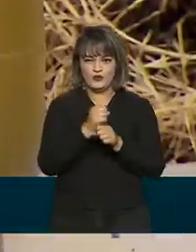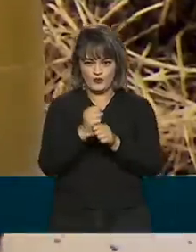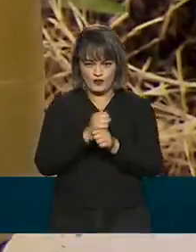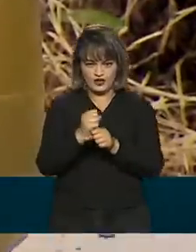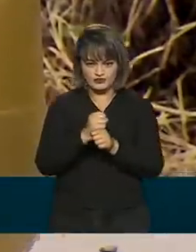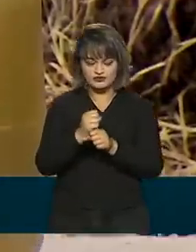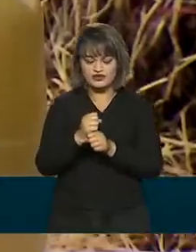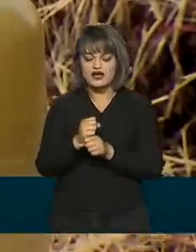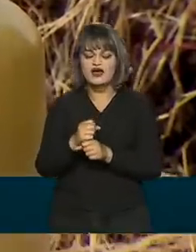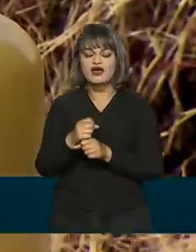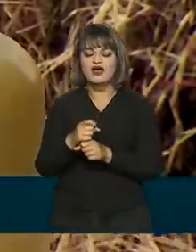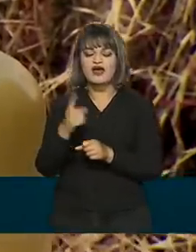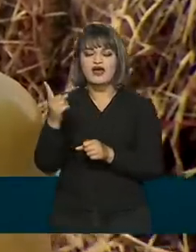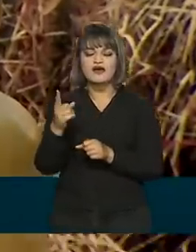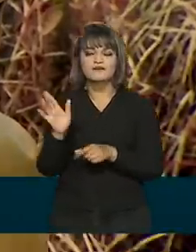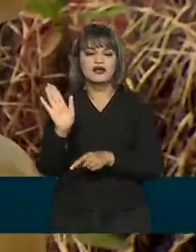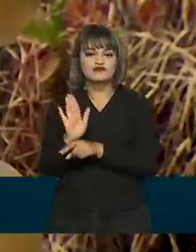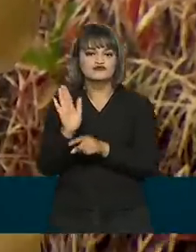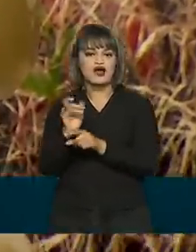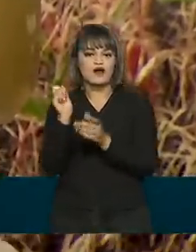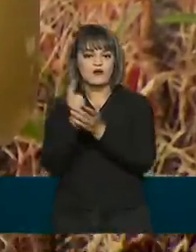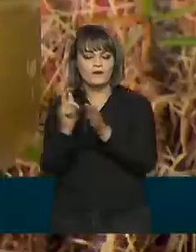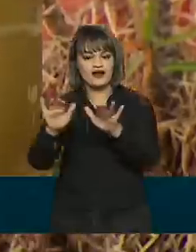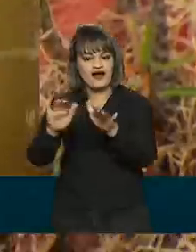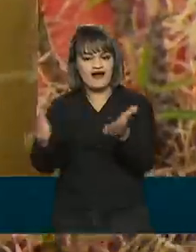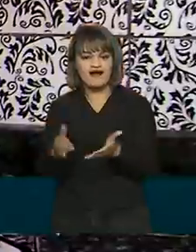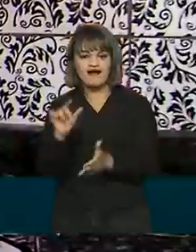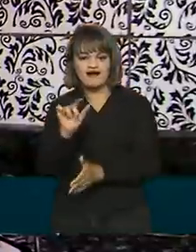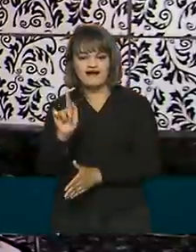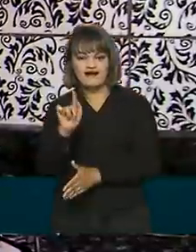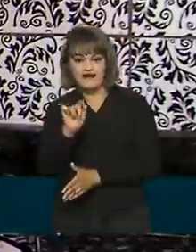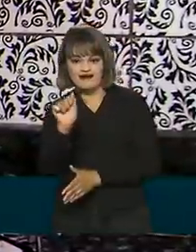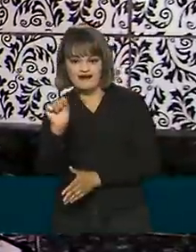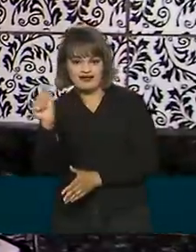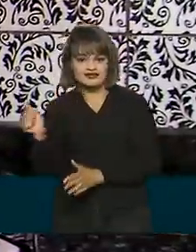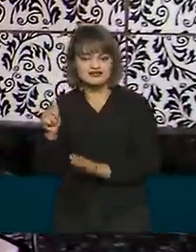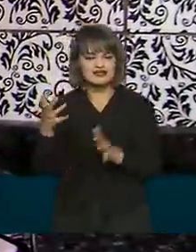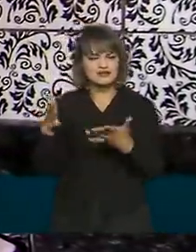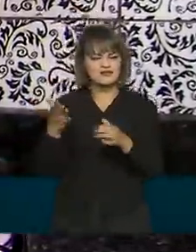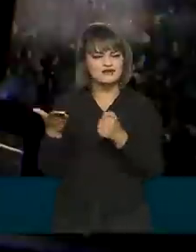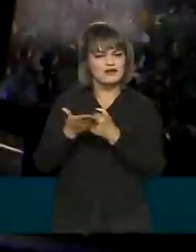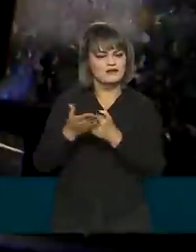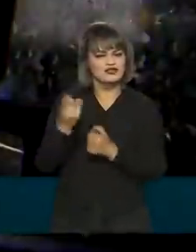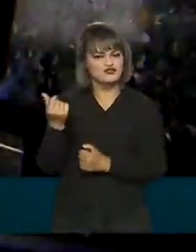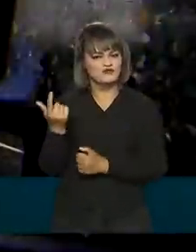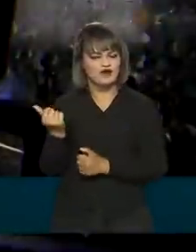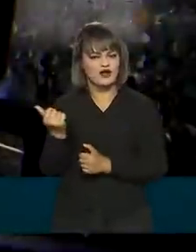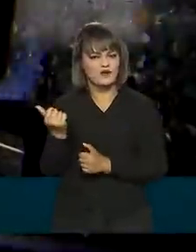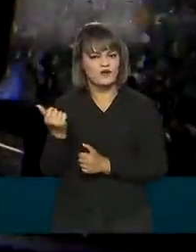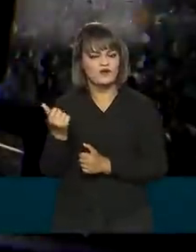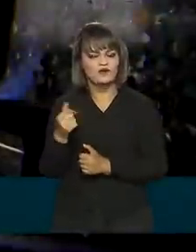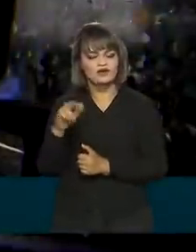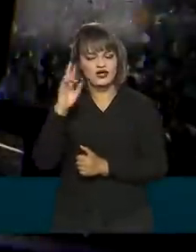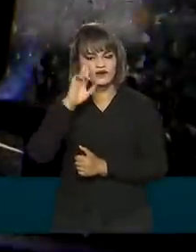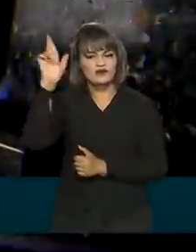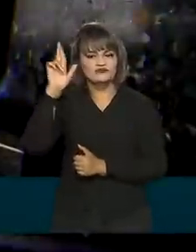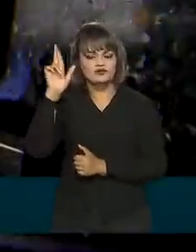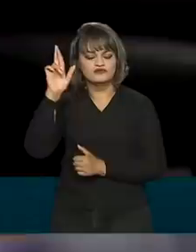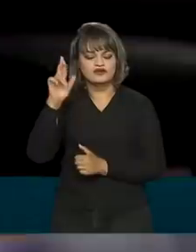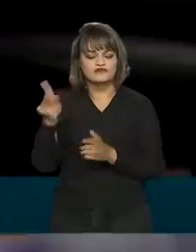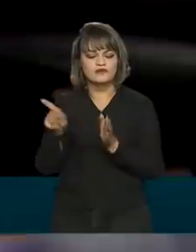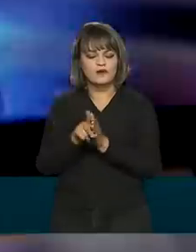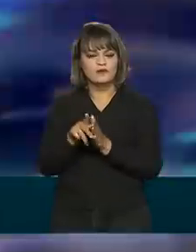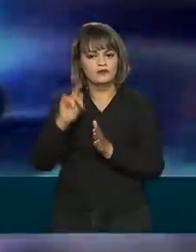irá subsidiar o preço do botijão do gás de cozinha de acordo com a média de preço estabelecida pela Agência Nacional